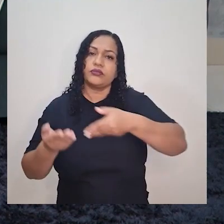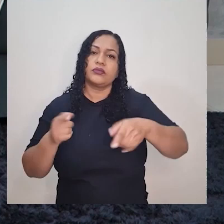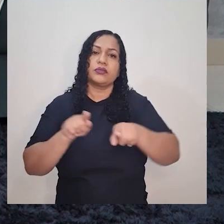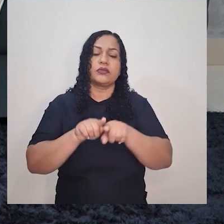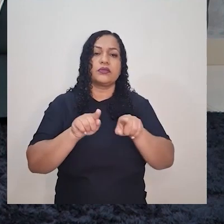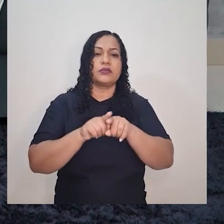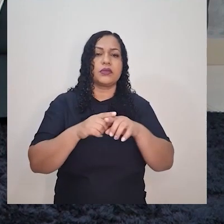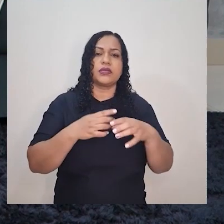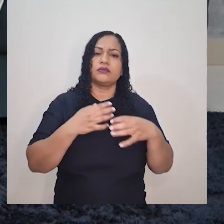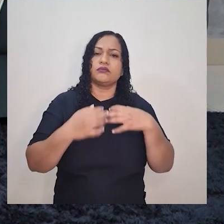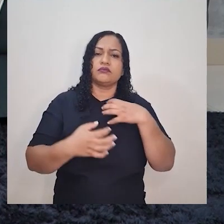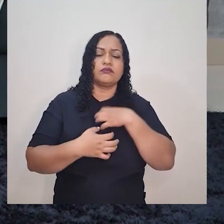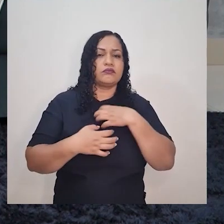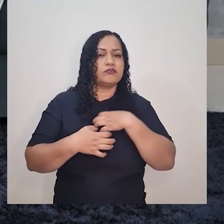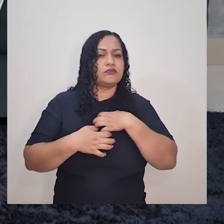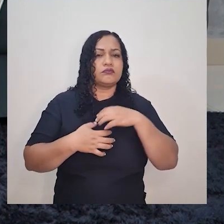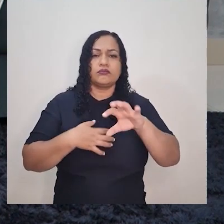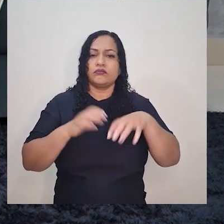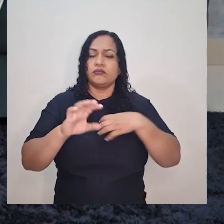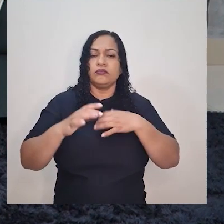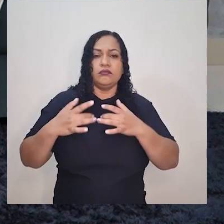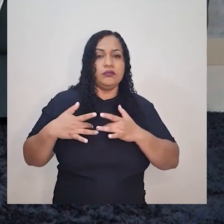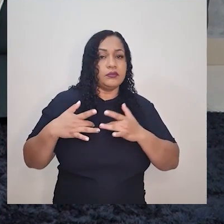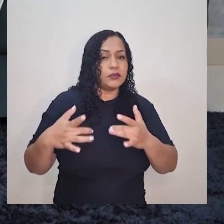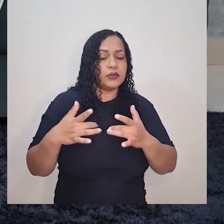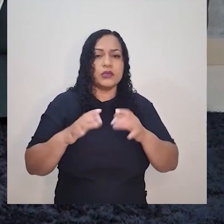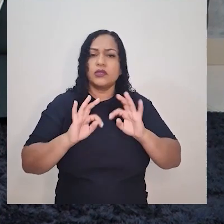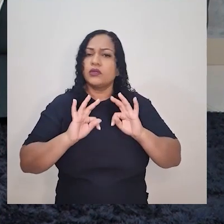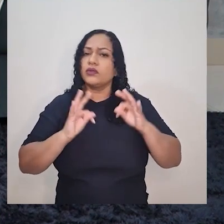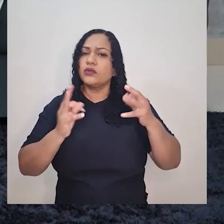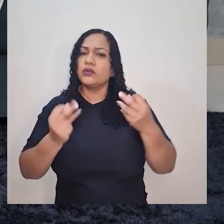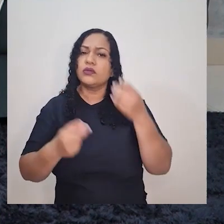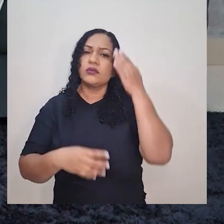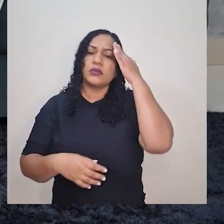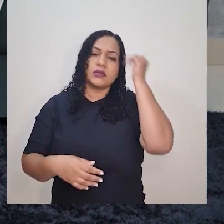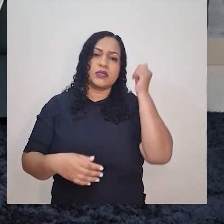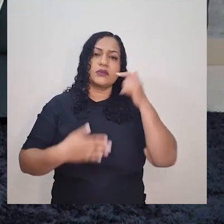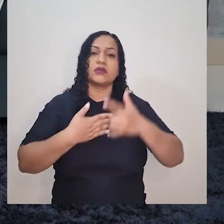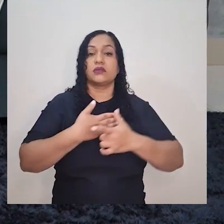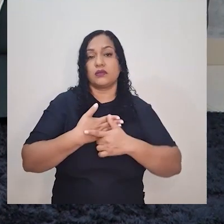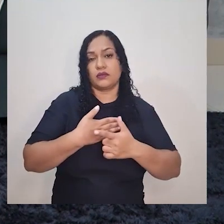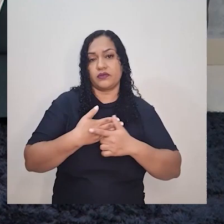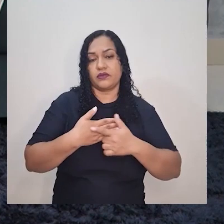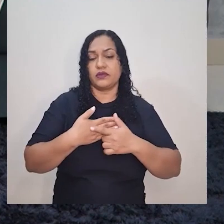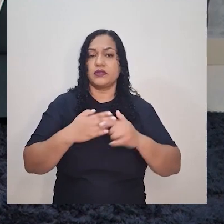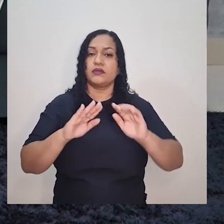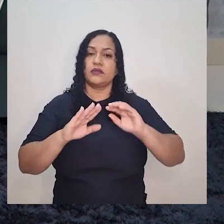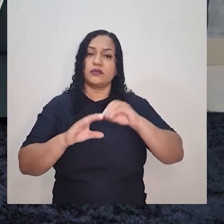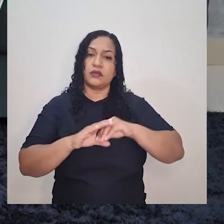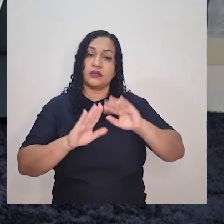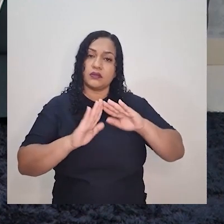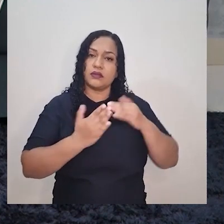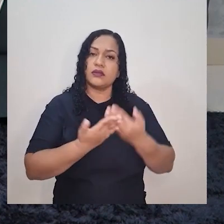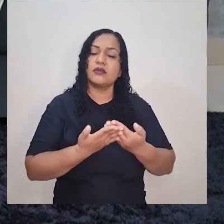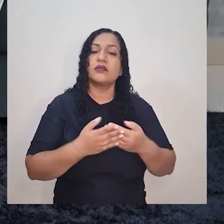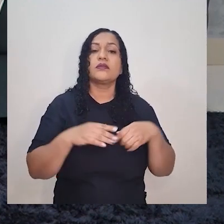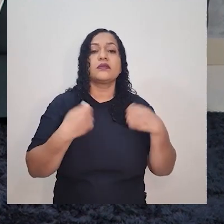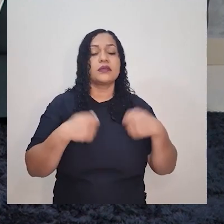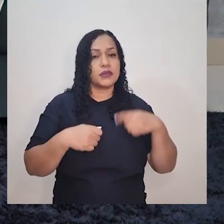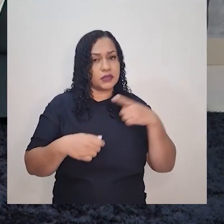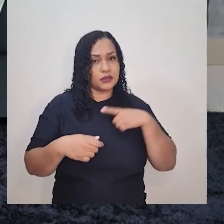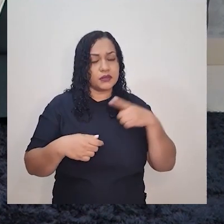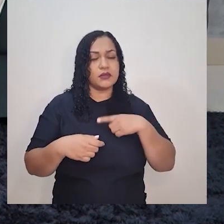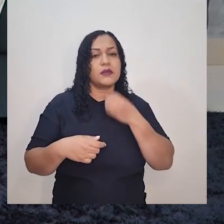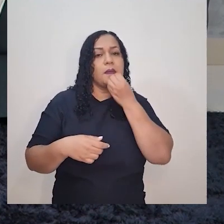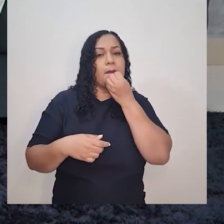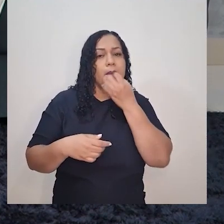de solidariedade. Por mais que todos nós saibamos qual o nosso papel dentro da instituição, nós precisamos ter uma